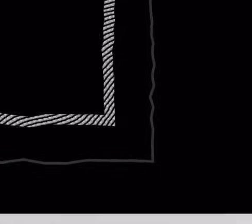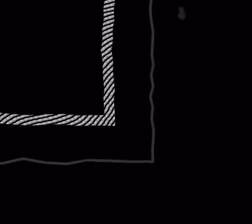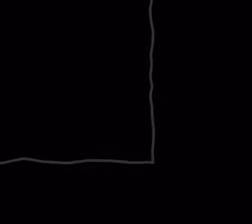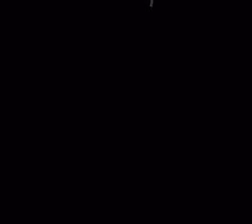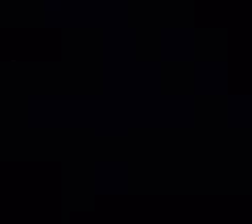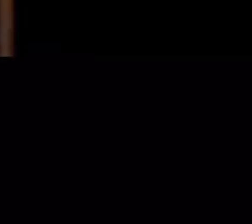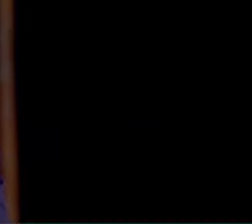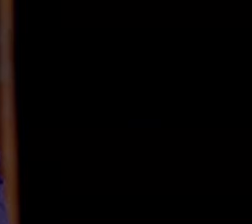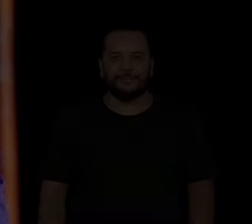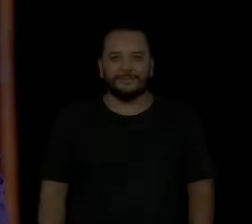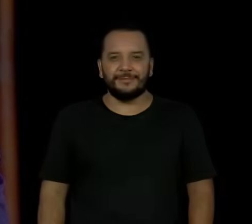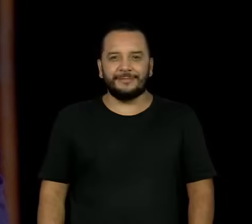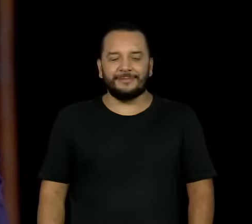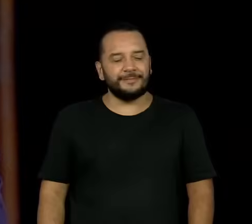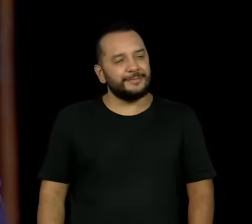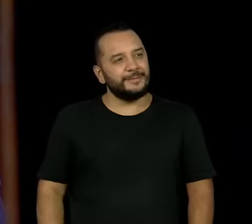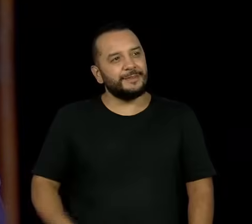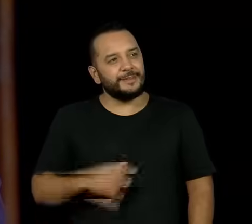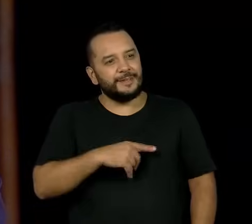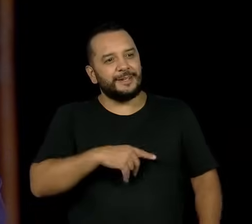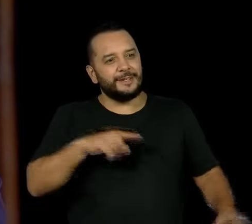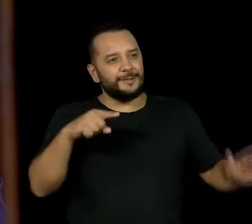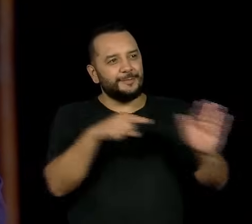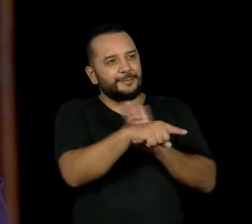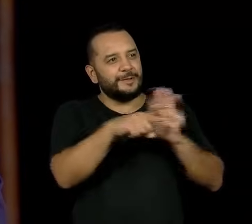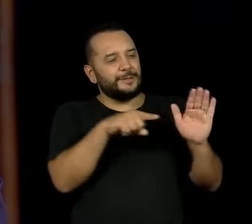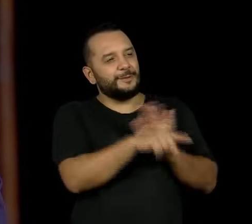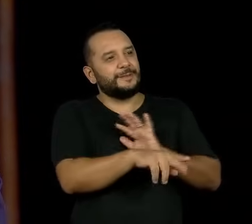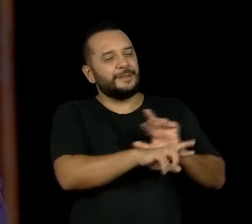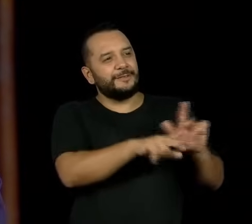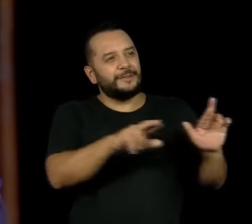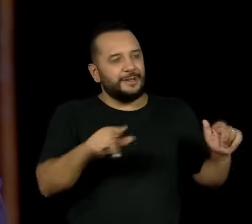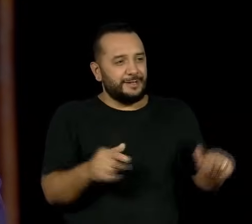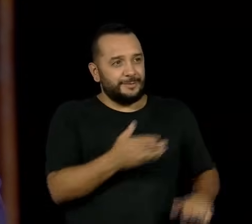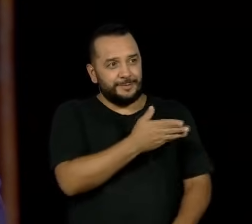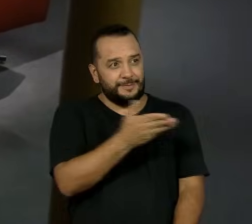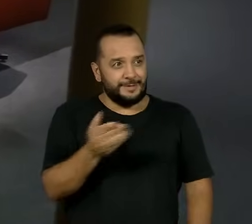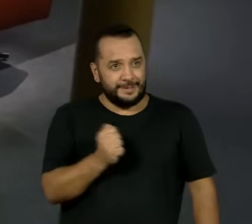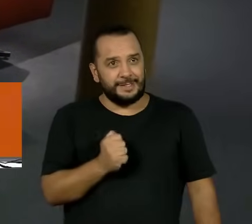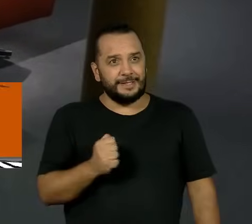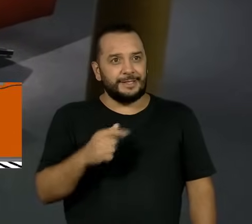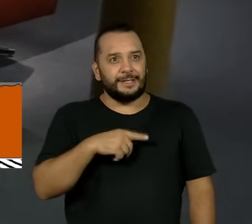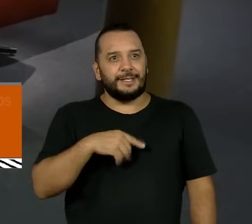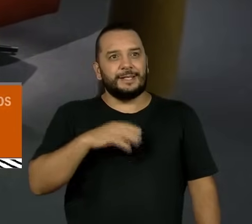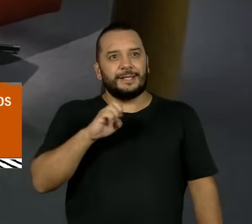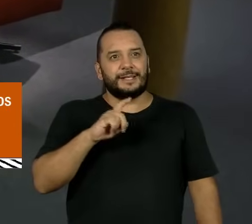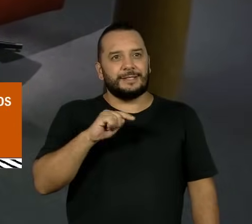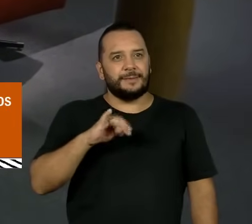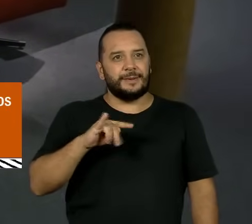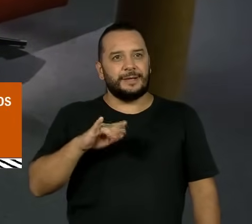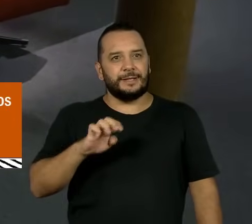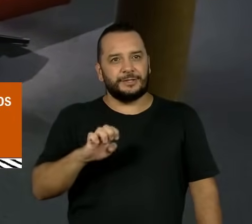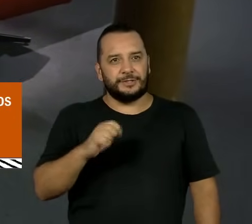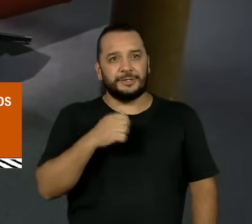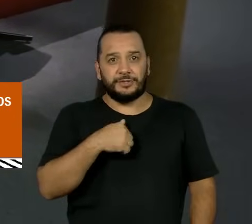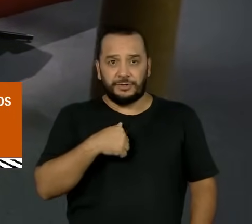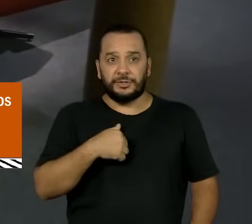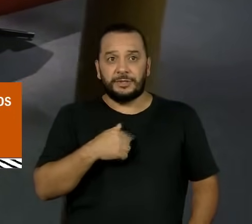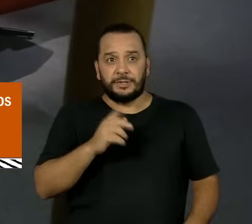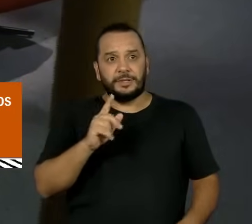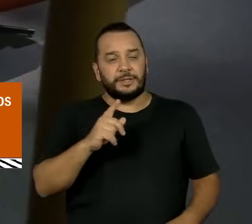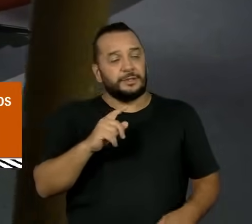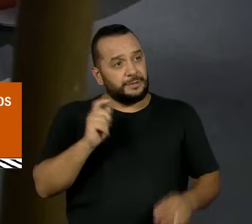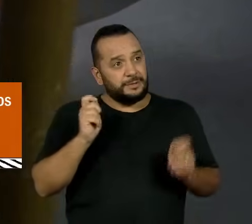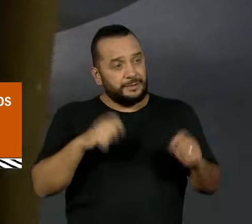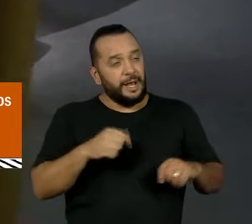gugu. Chegaram muitas perguntas para você aqui, Alexandre. Olha aqui, Elizabeth Santos. Urge fazer cotas